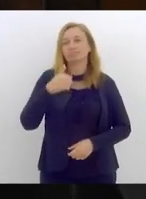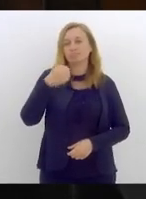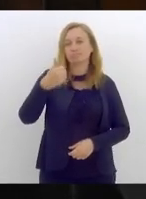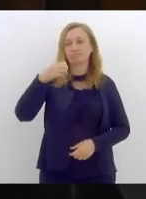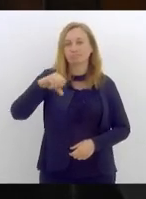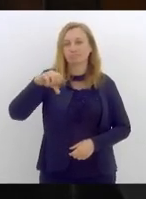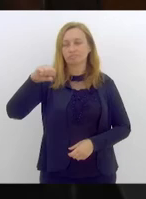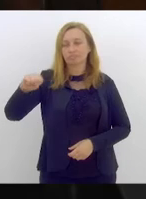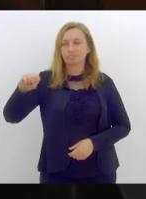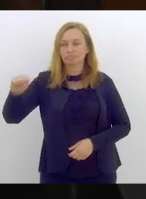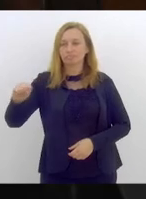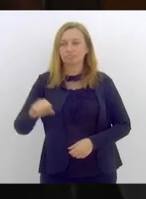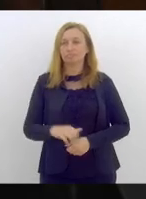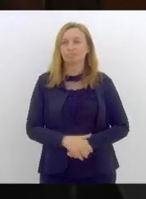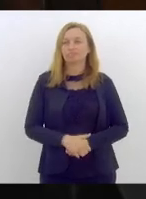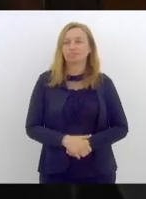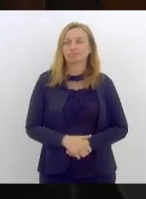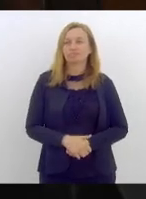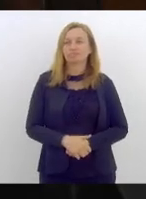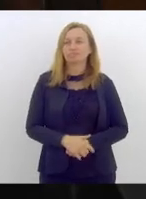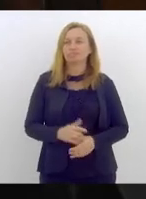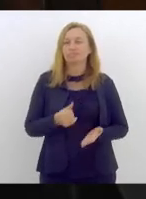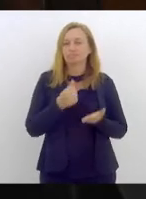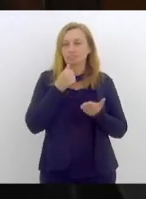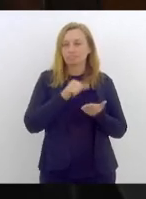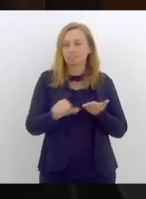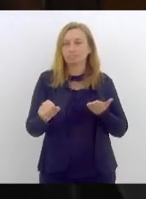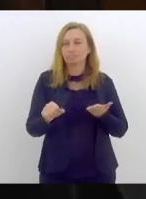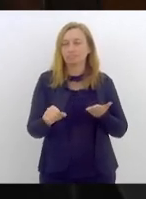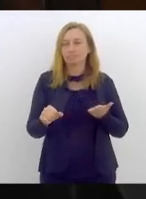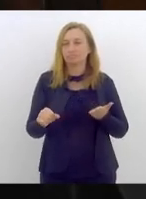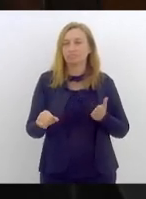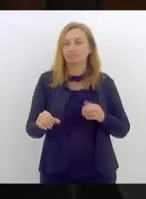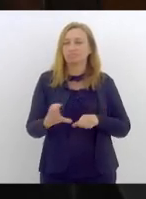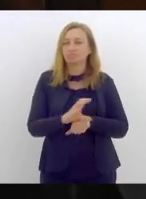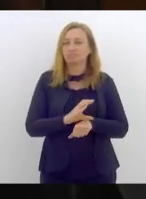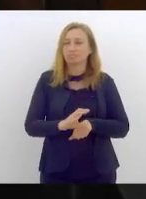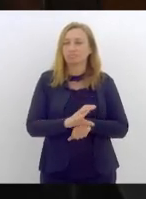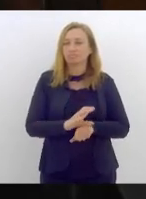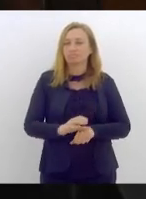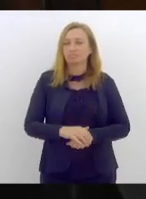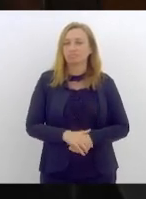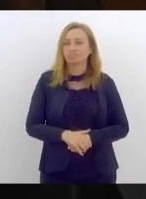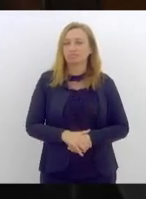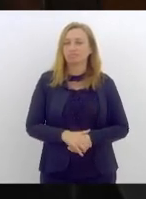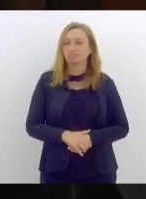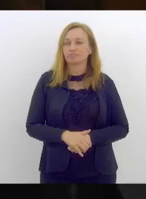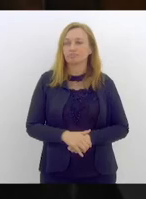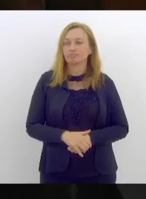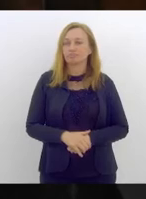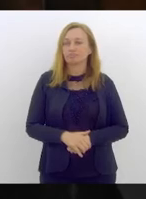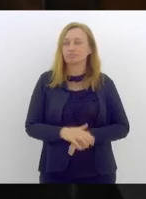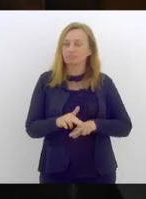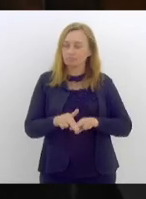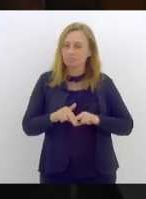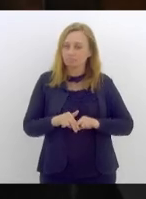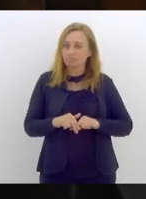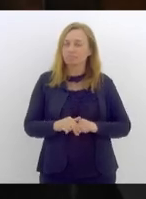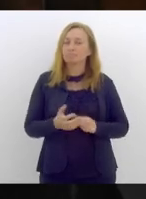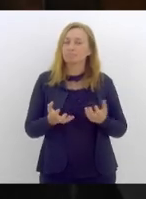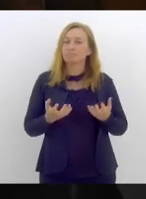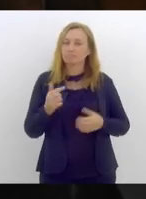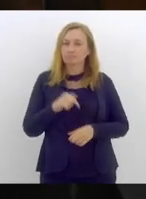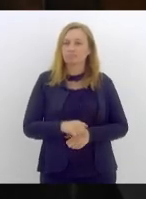quando foi promulgada a nossa carta Constitucional Brasileira Por isso quero